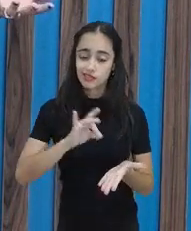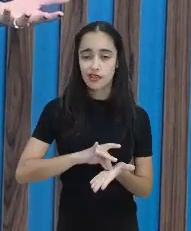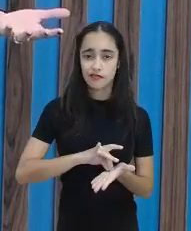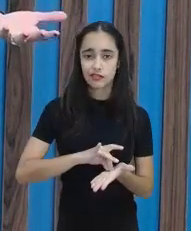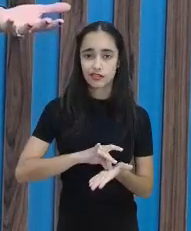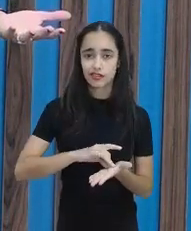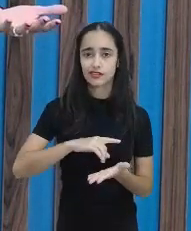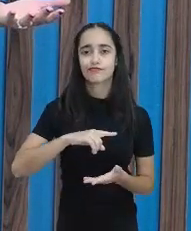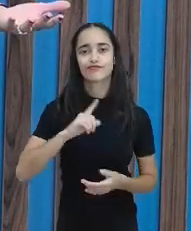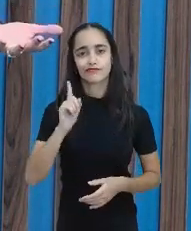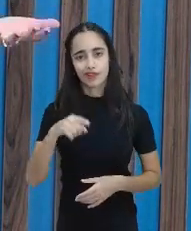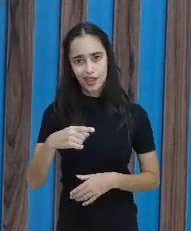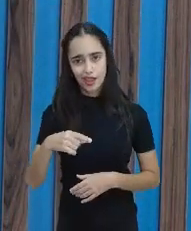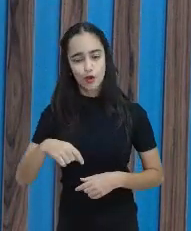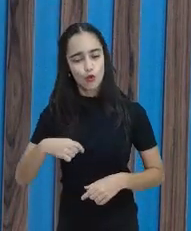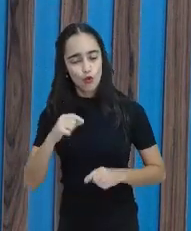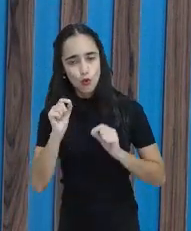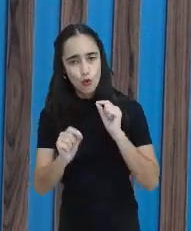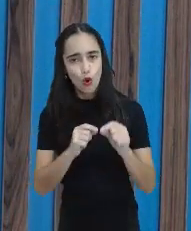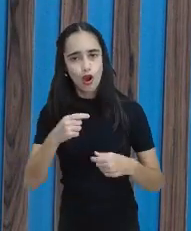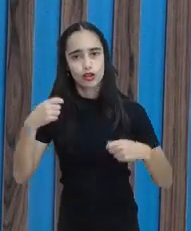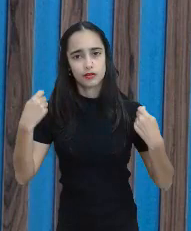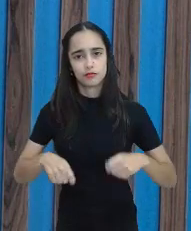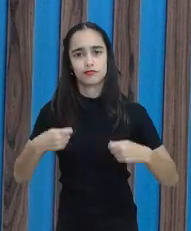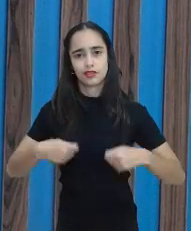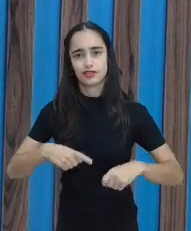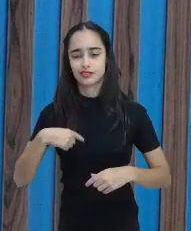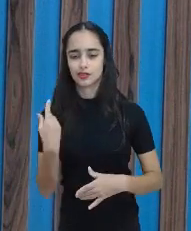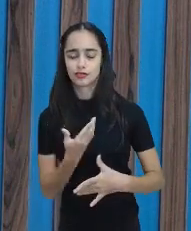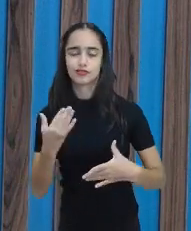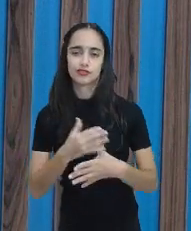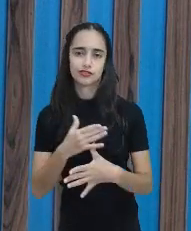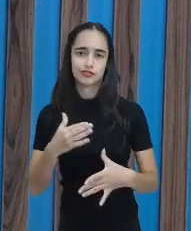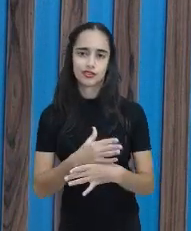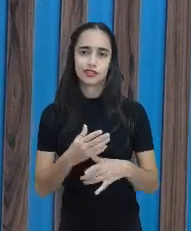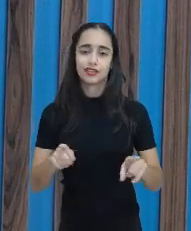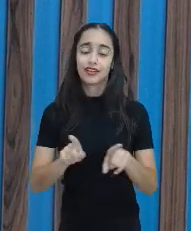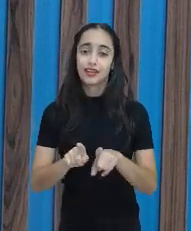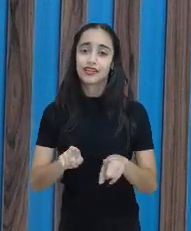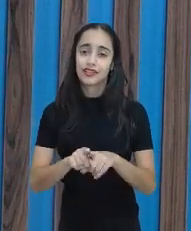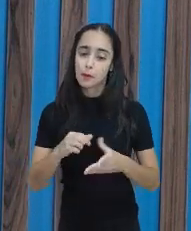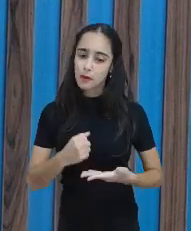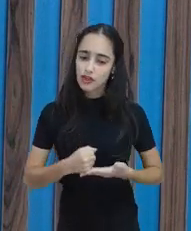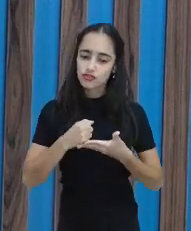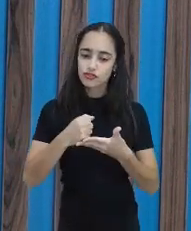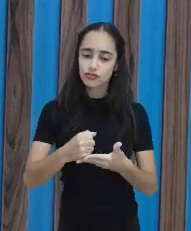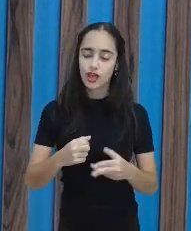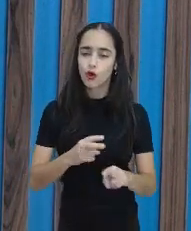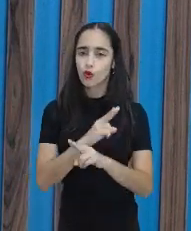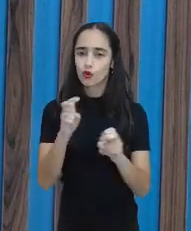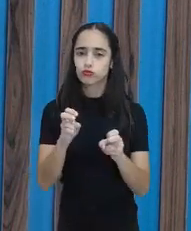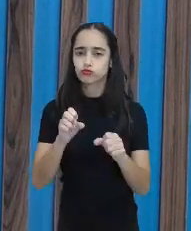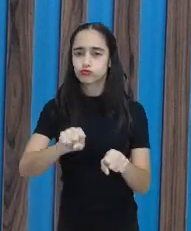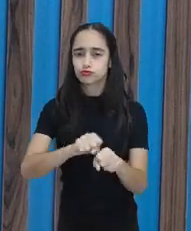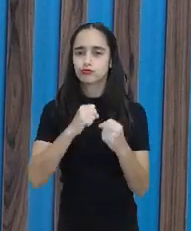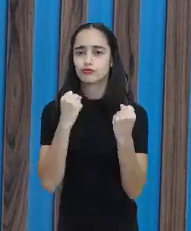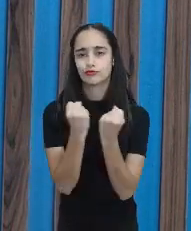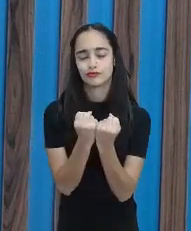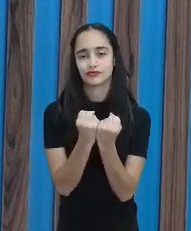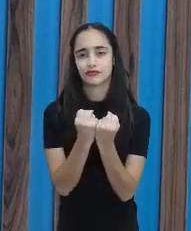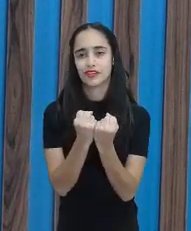nosso exercício da cidadania, além também de cumprir o nosso dever de cidadão, né? Que muitas vezes a